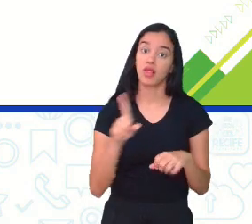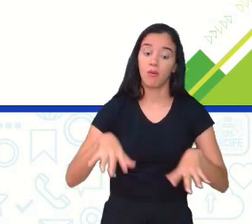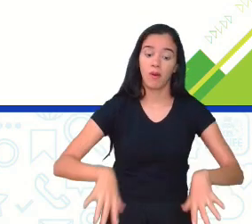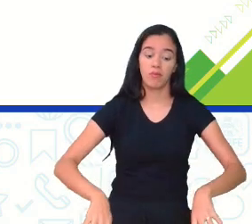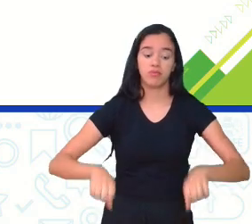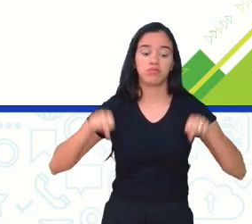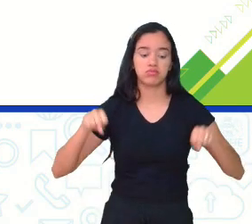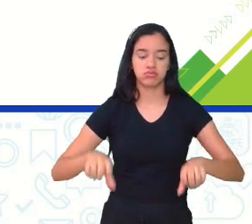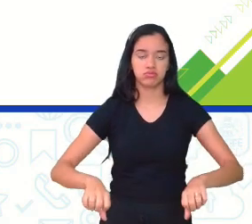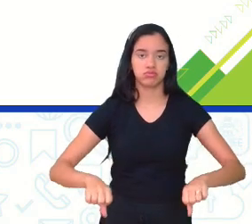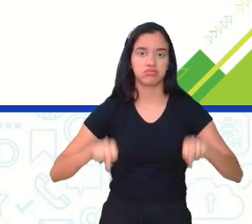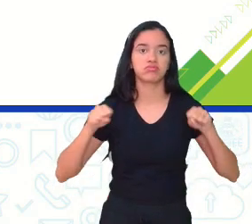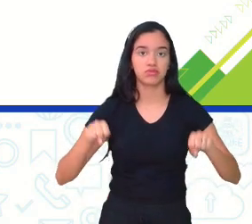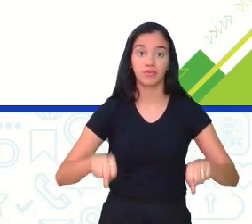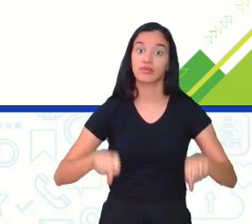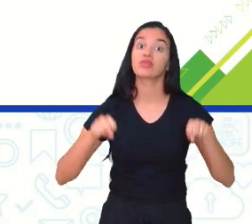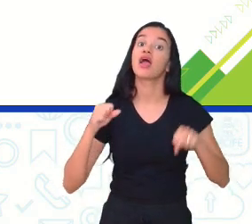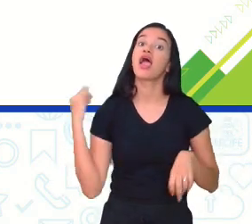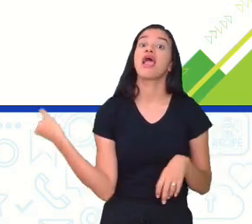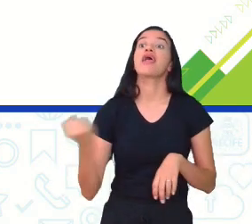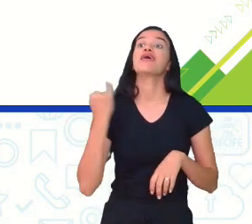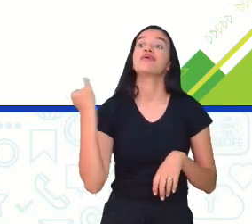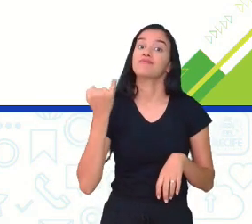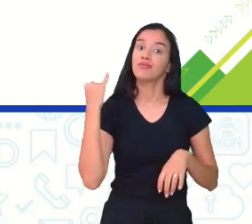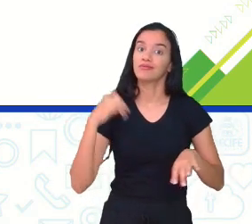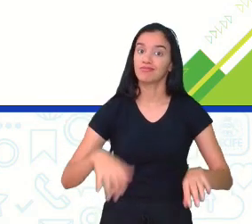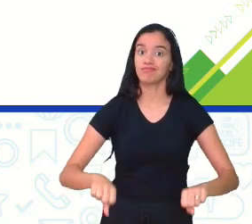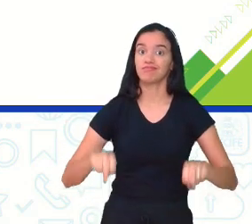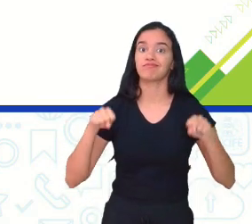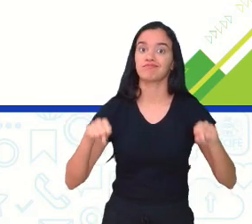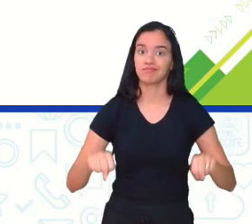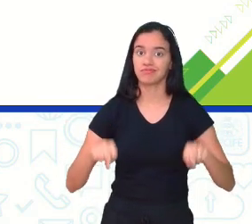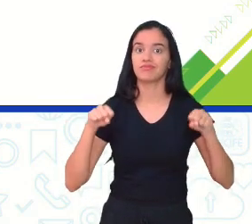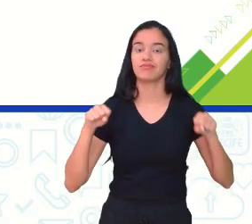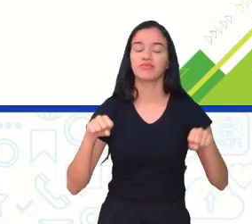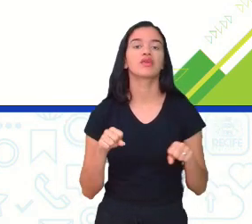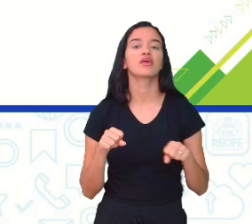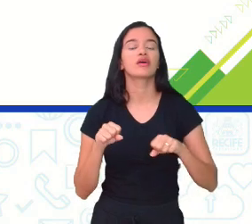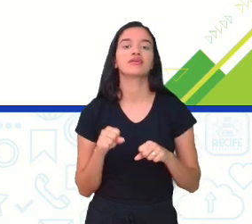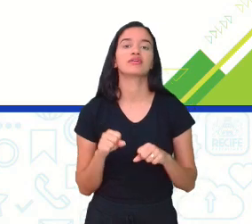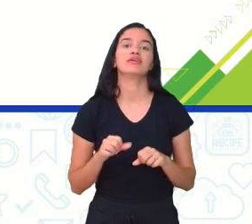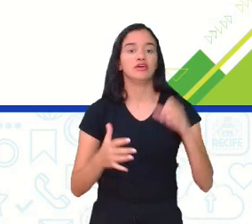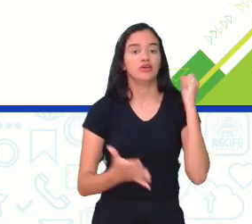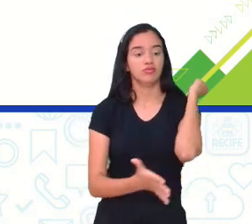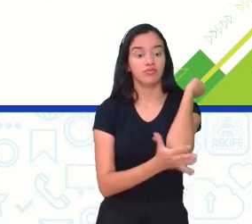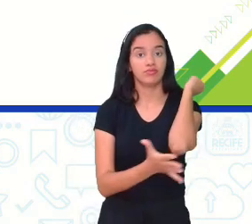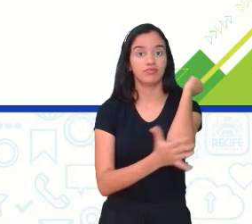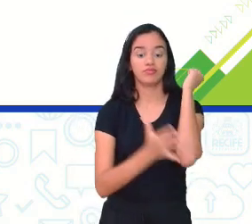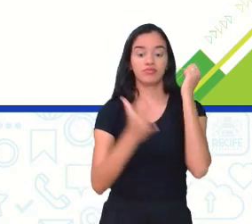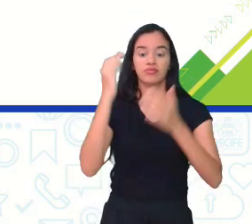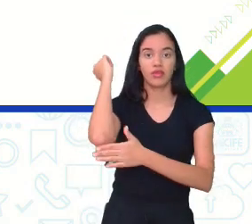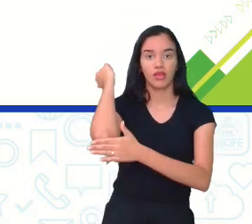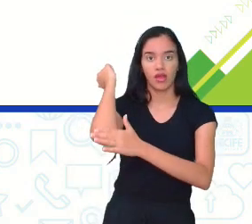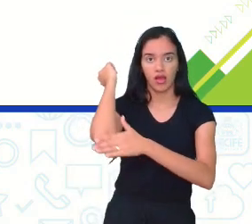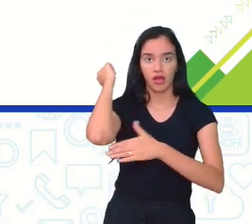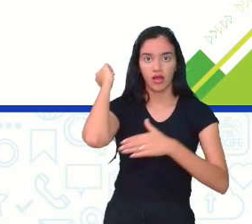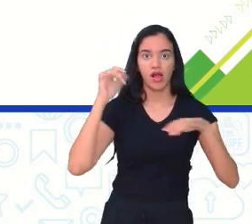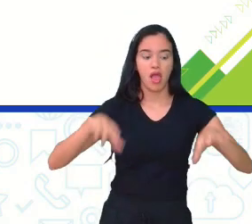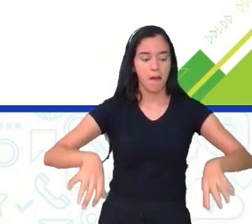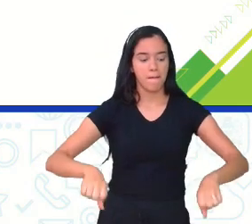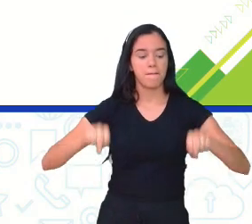verdade. Já é importante. Se a gente flexionar o braço, quebra. Então, a gente faz aí a flexão com o cotovelo e faz esse movimento